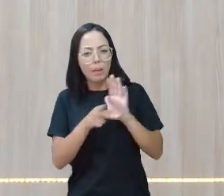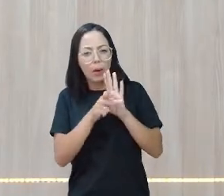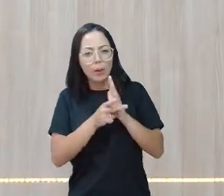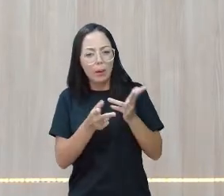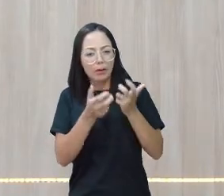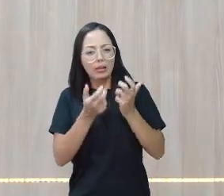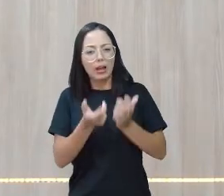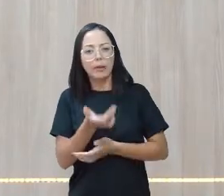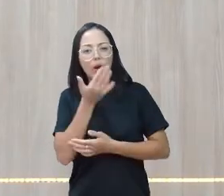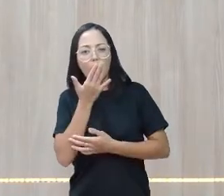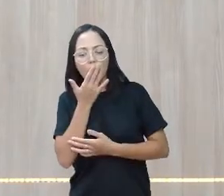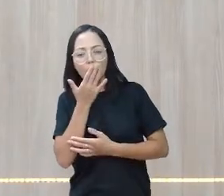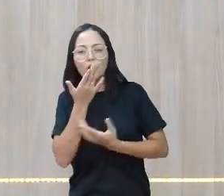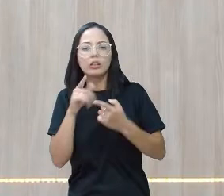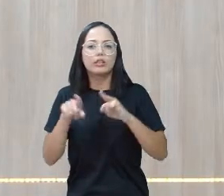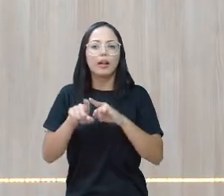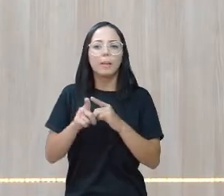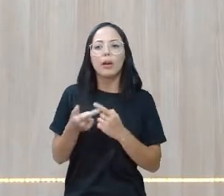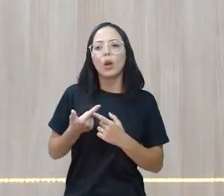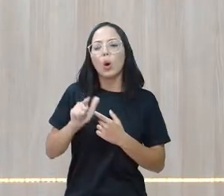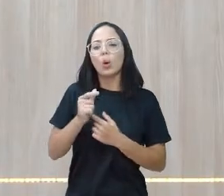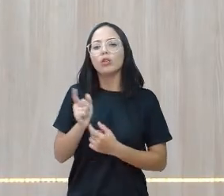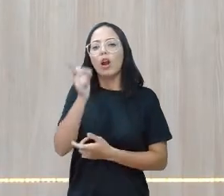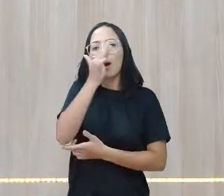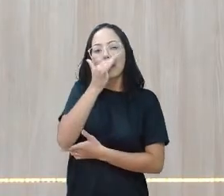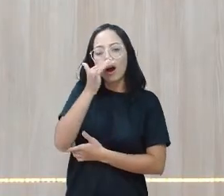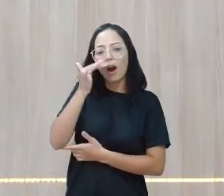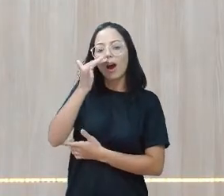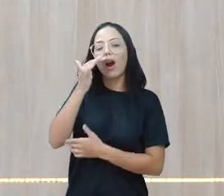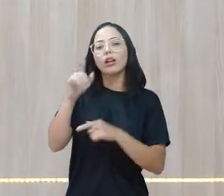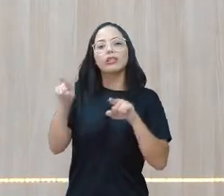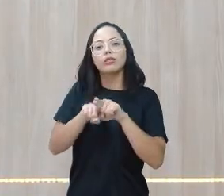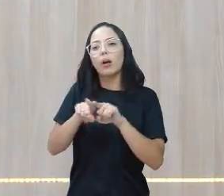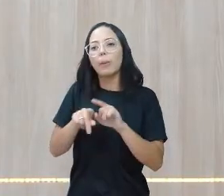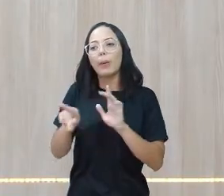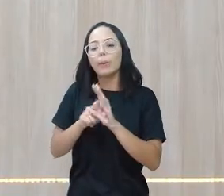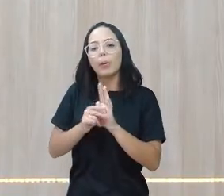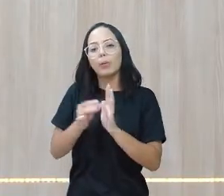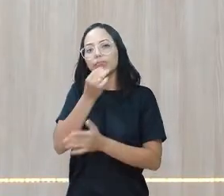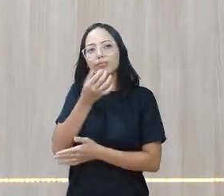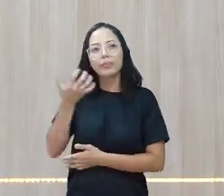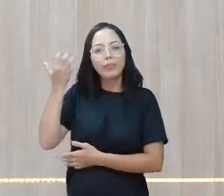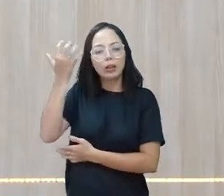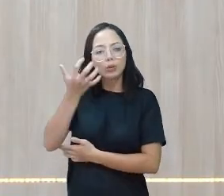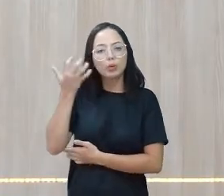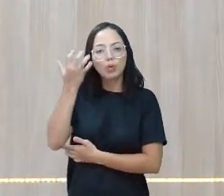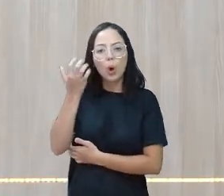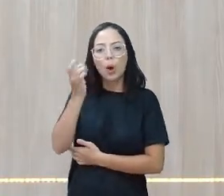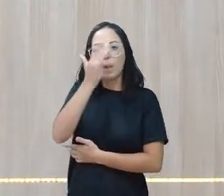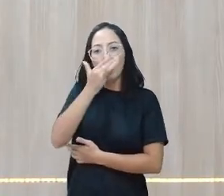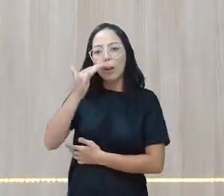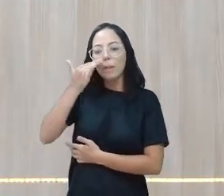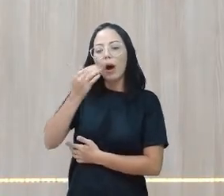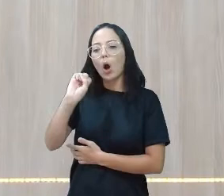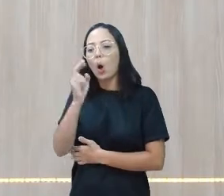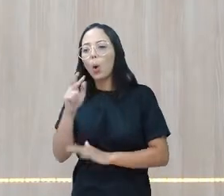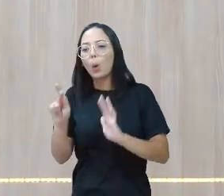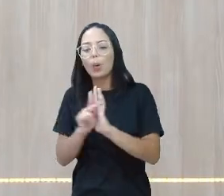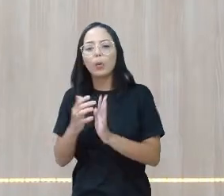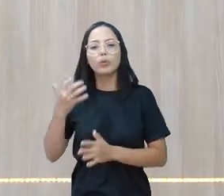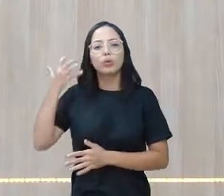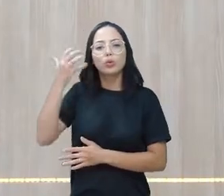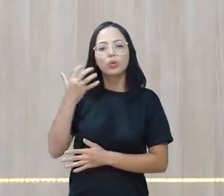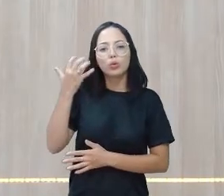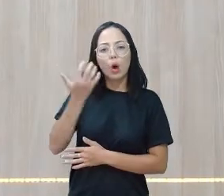paladar, outros estão relacionados com o olfato, outros atribuem sons ao olfato, ou sons ao